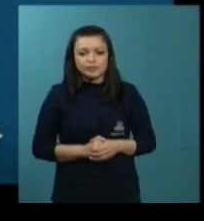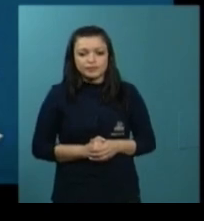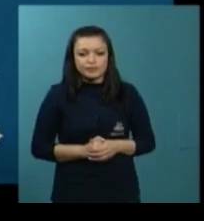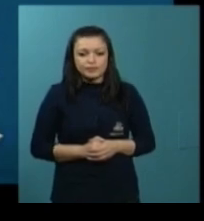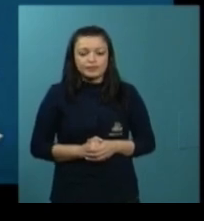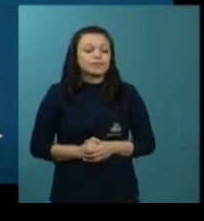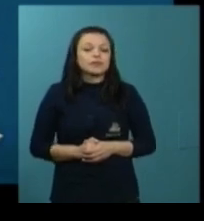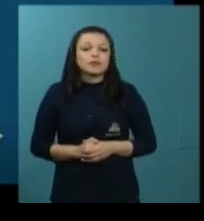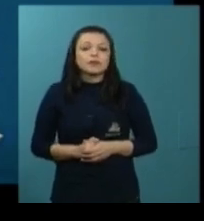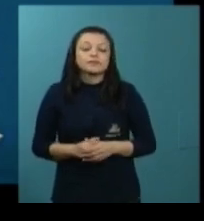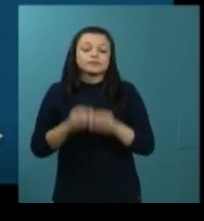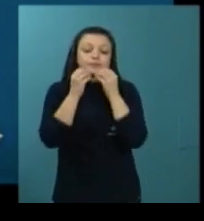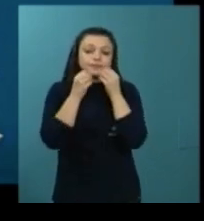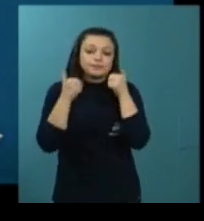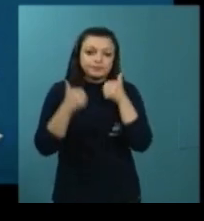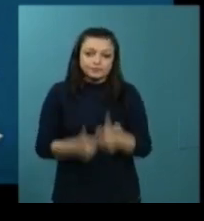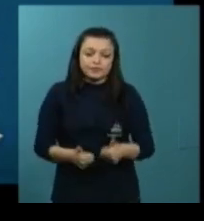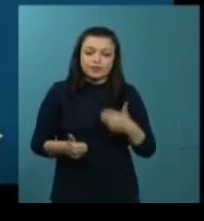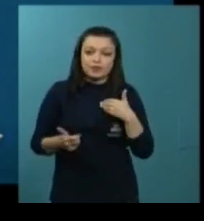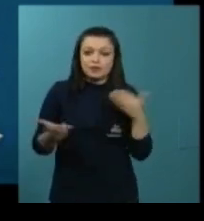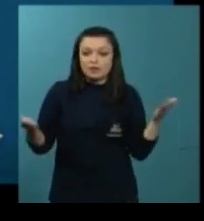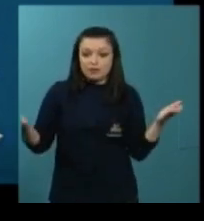Agora, falemos